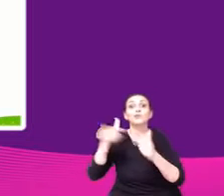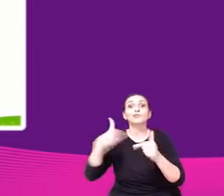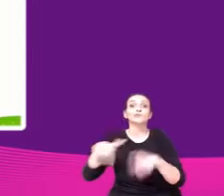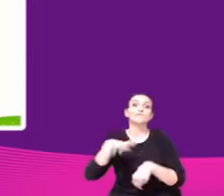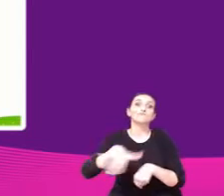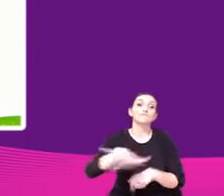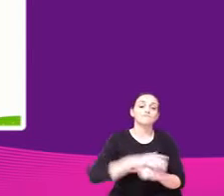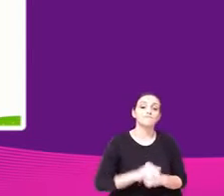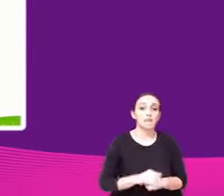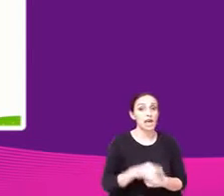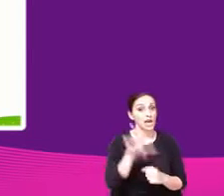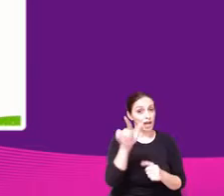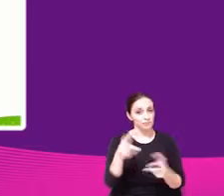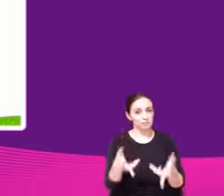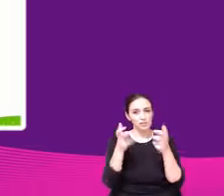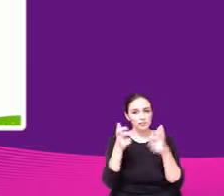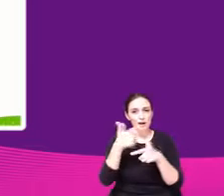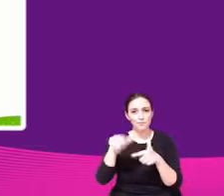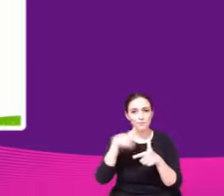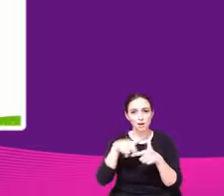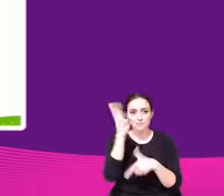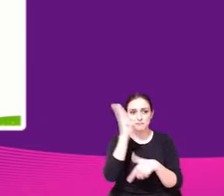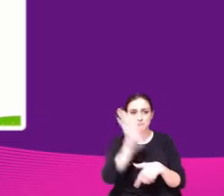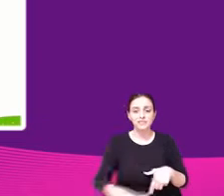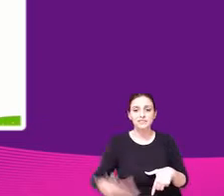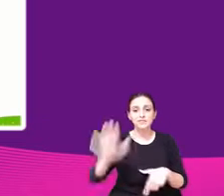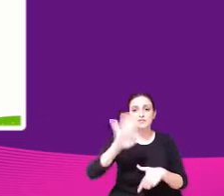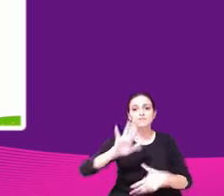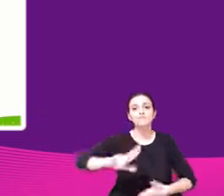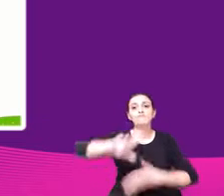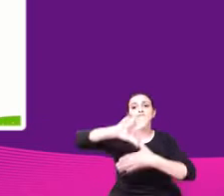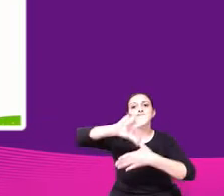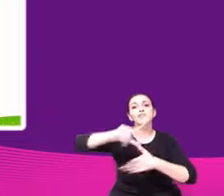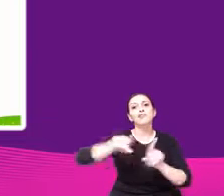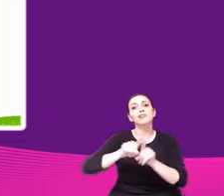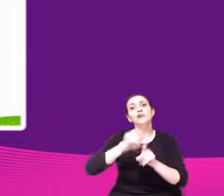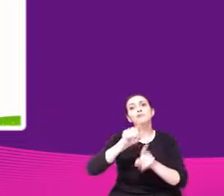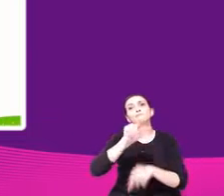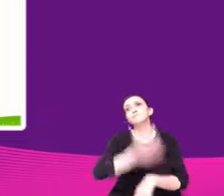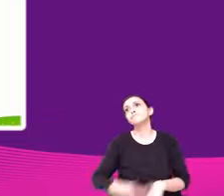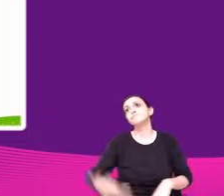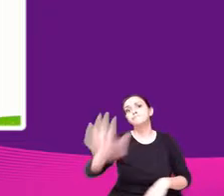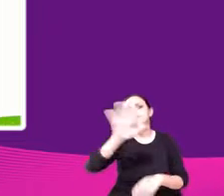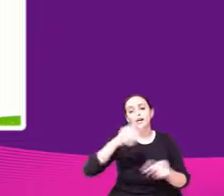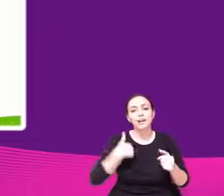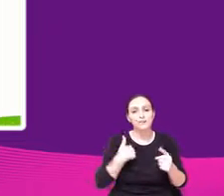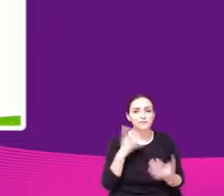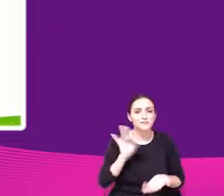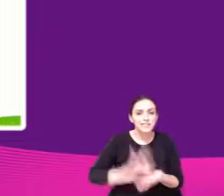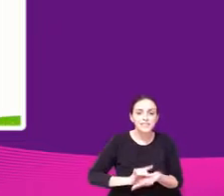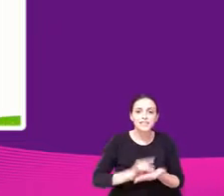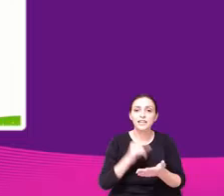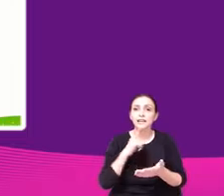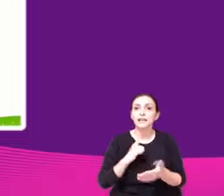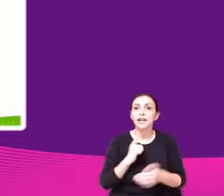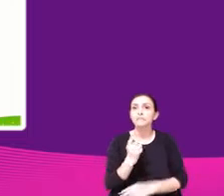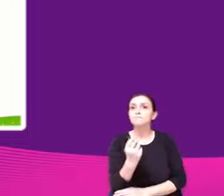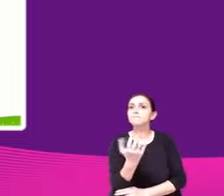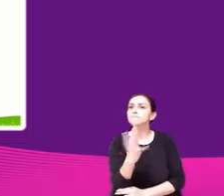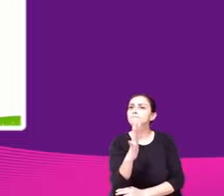isso é um problema no Brasil, na América Latina, né, como um todo, em que você, na verdade, tem